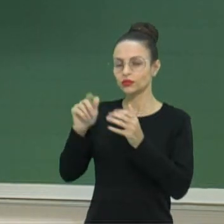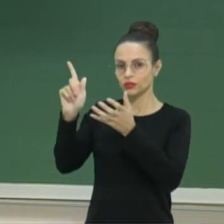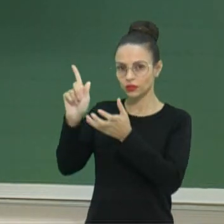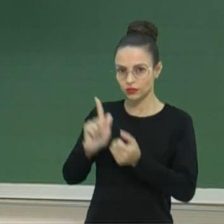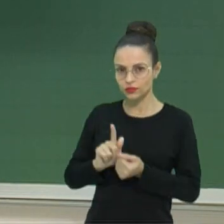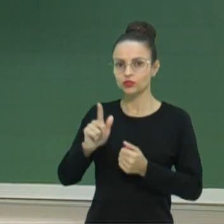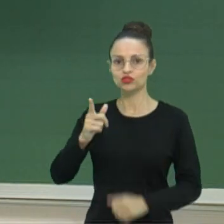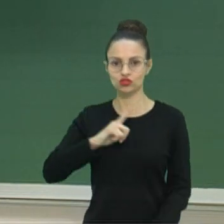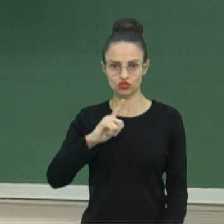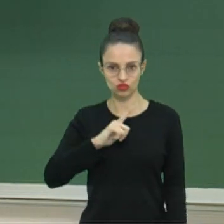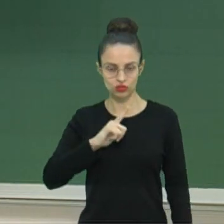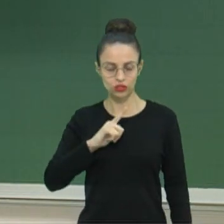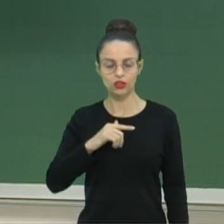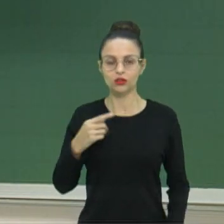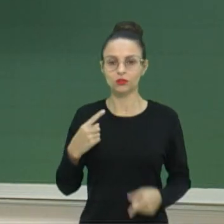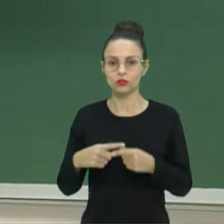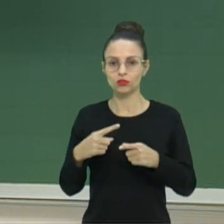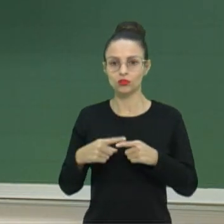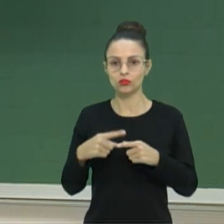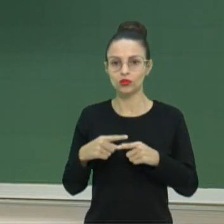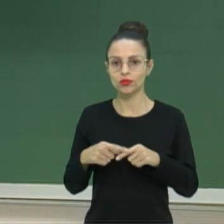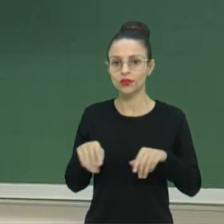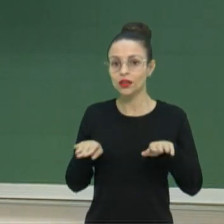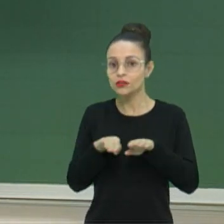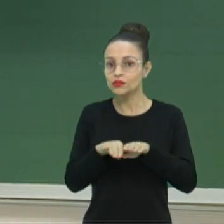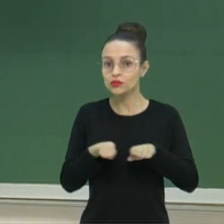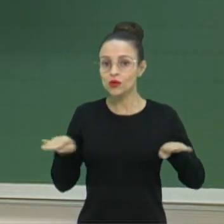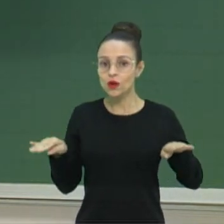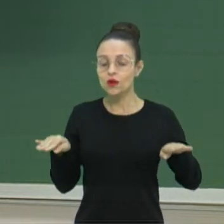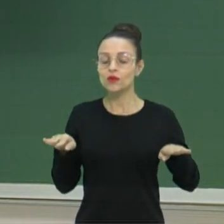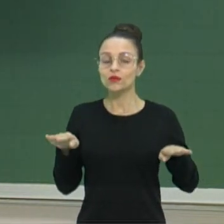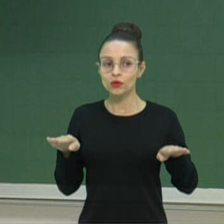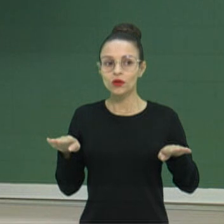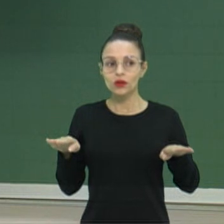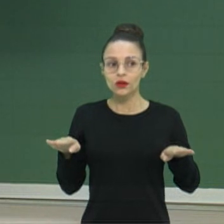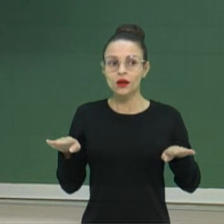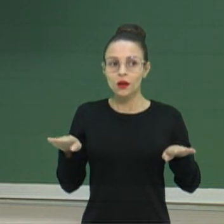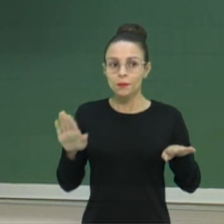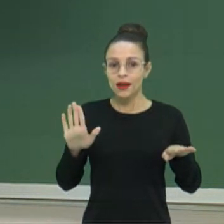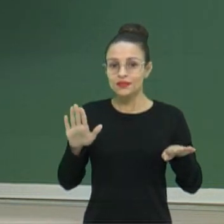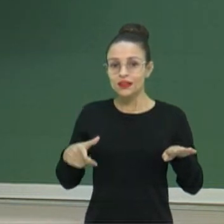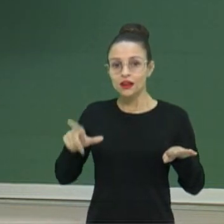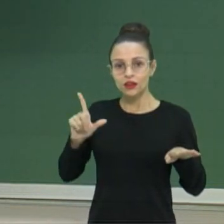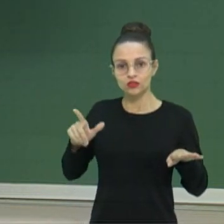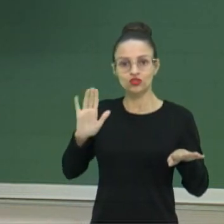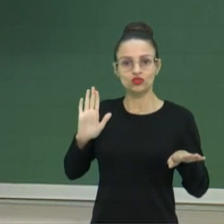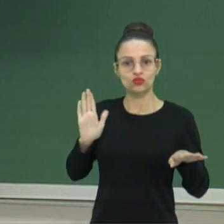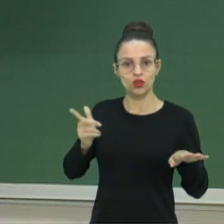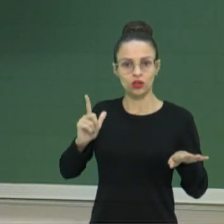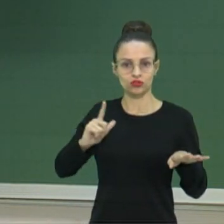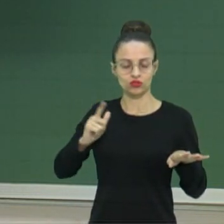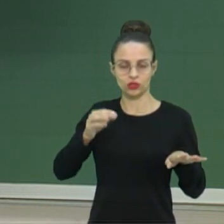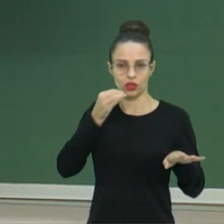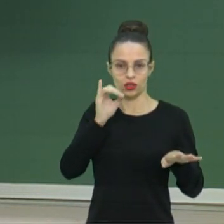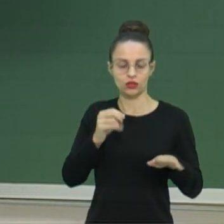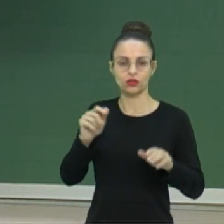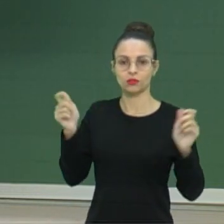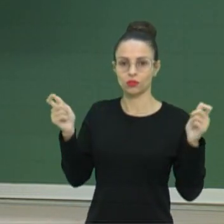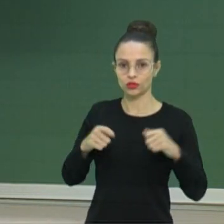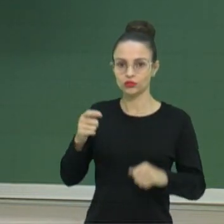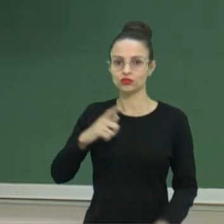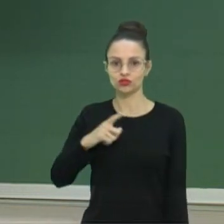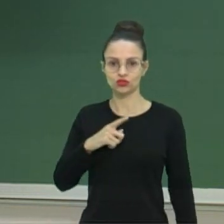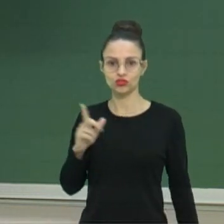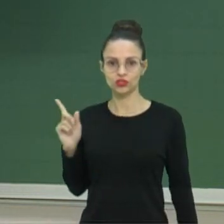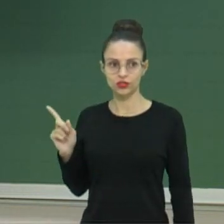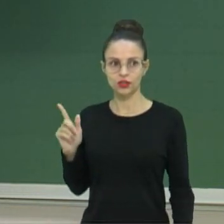centro de massa, certo? Lembrando que eu estou colocando referencial como solo, certo? E ele já tinha uma certa energia potencial aqui,